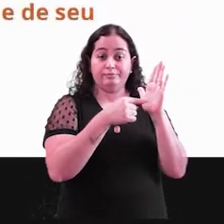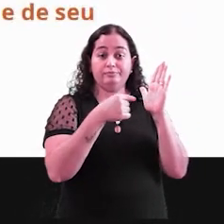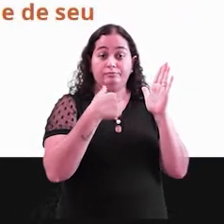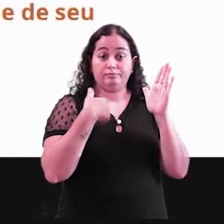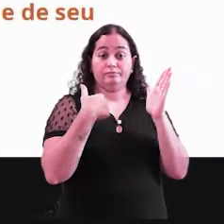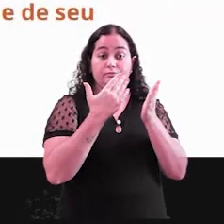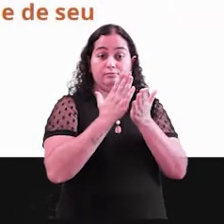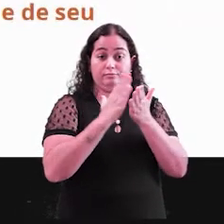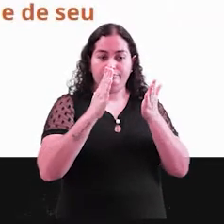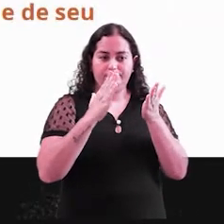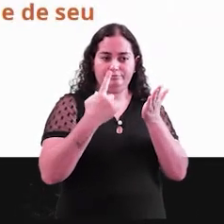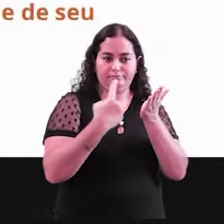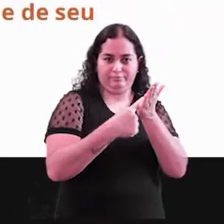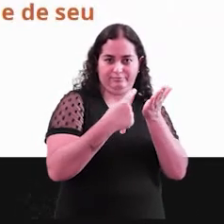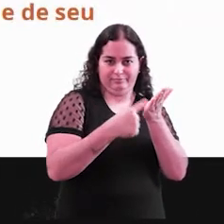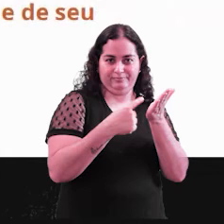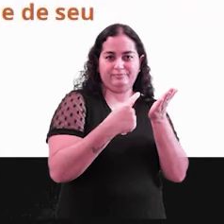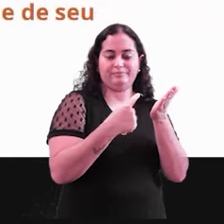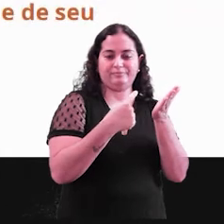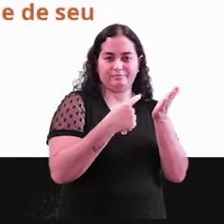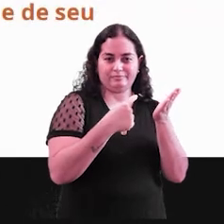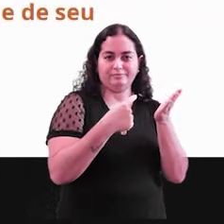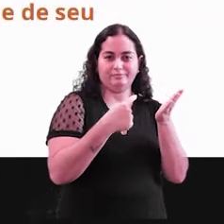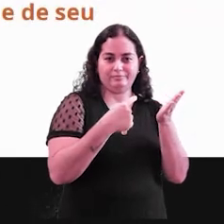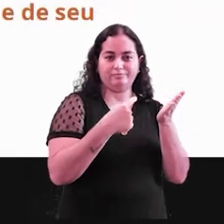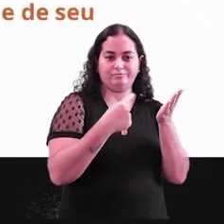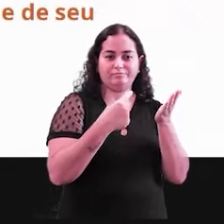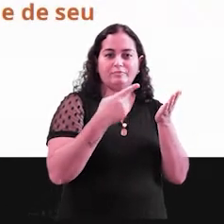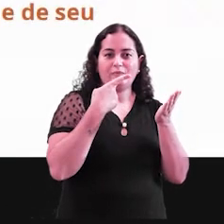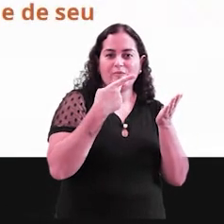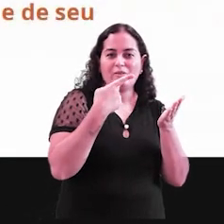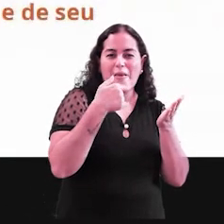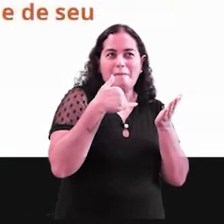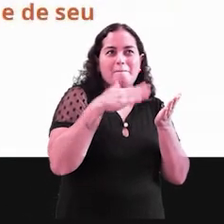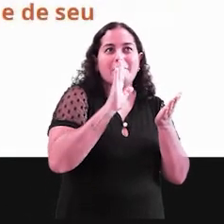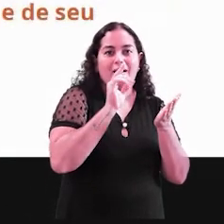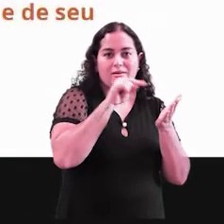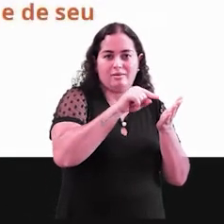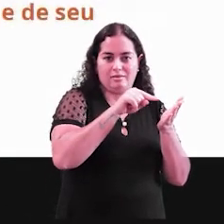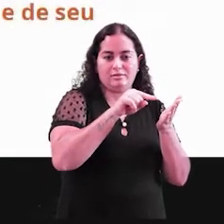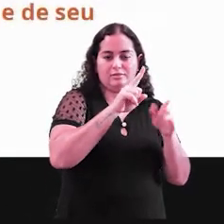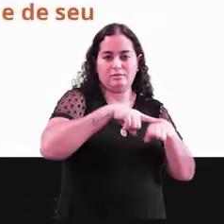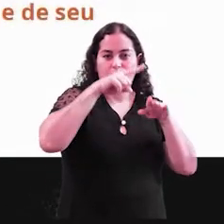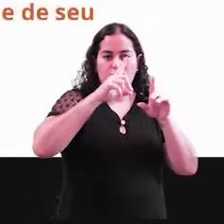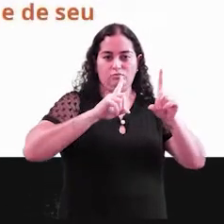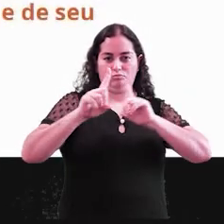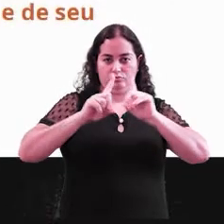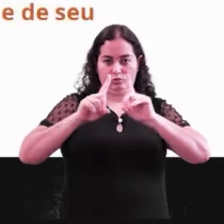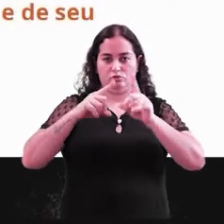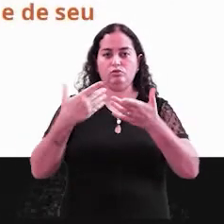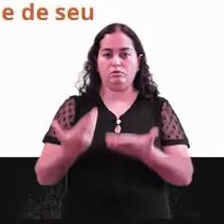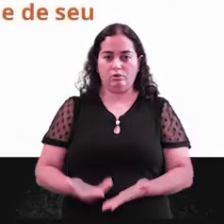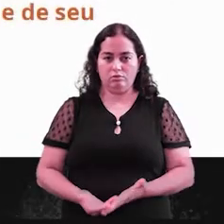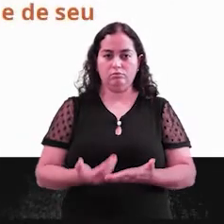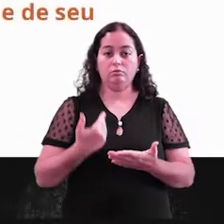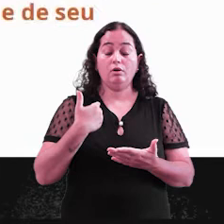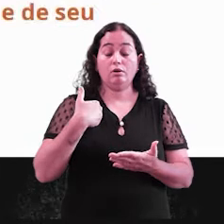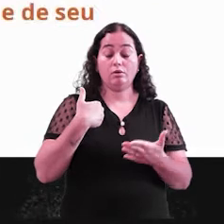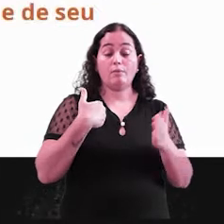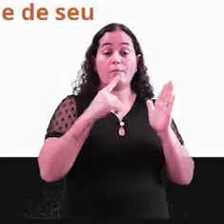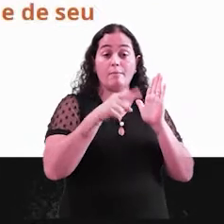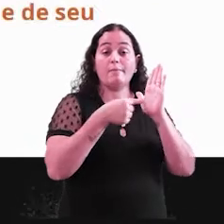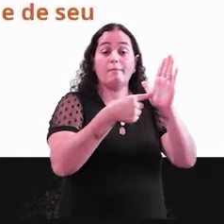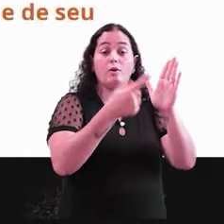eu acabei combinando de colocar mais forte nesse momento do nosso diálogo, eu resgato a